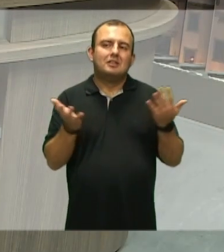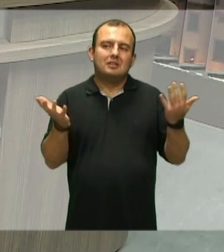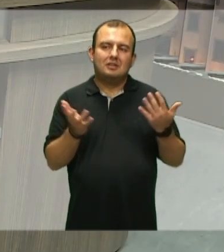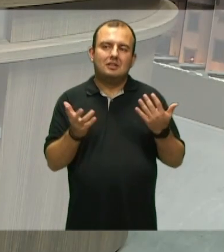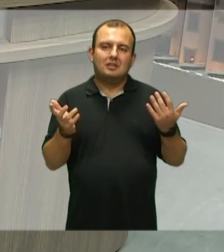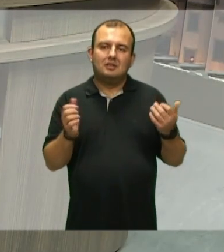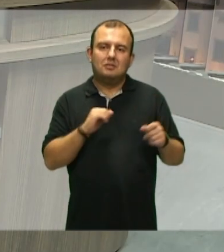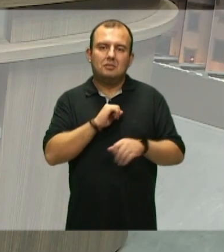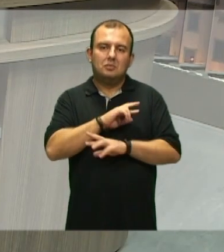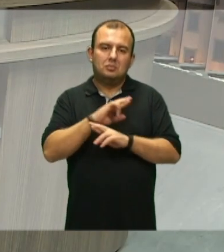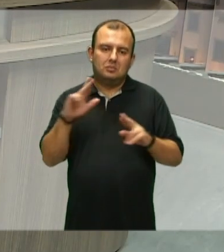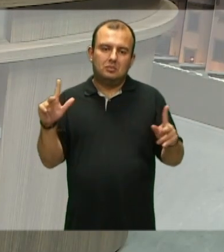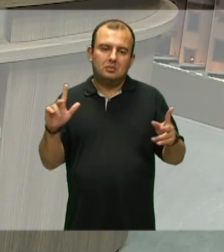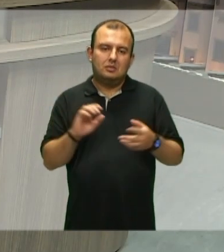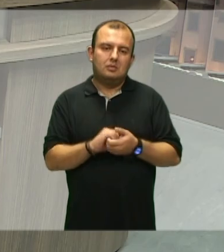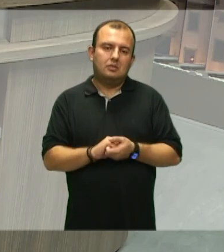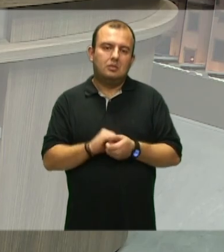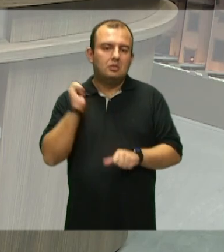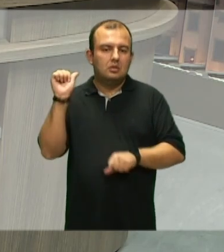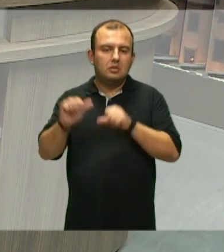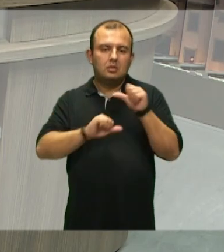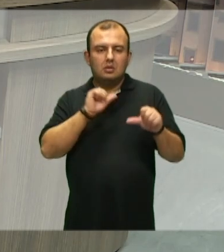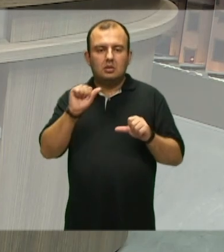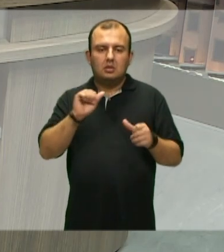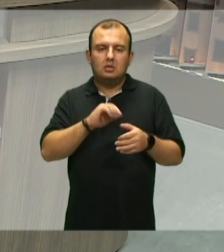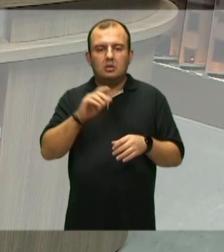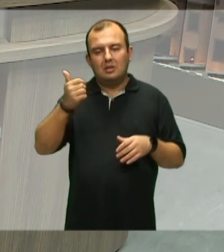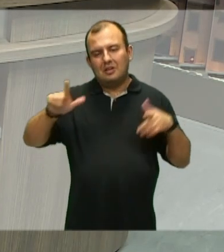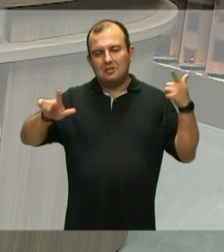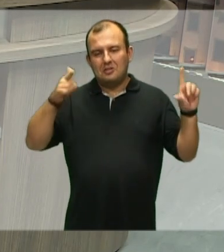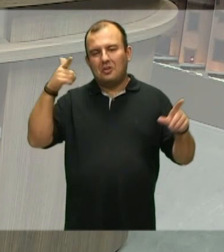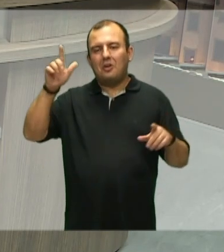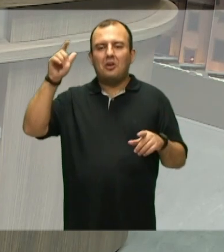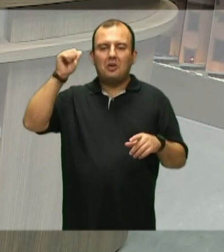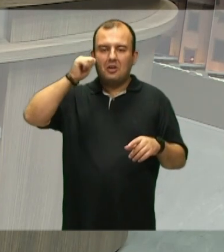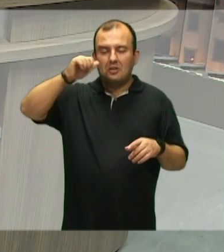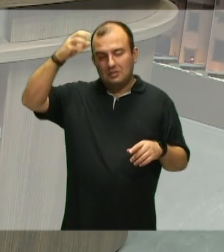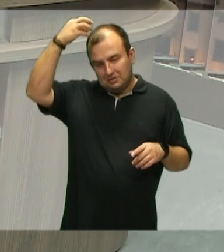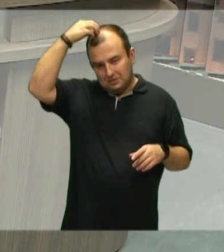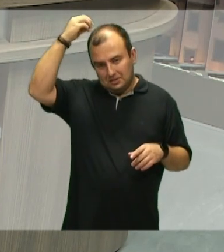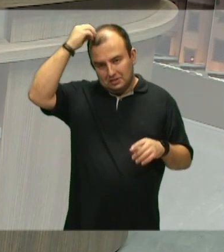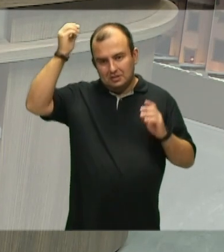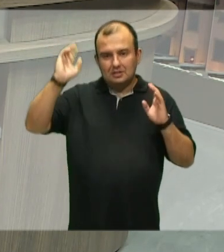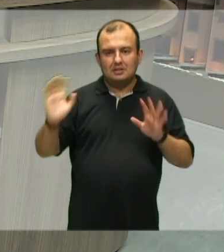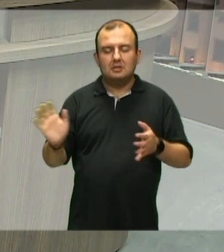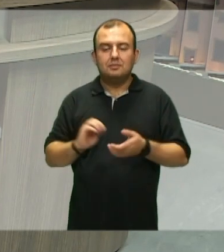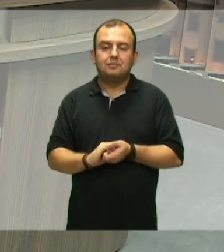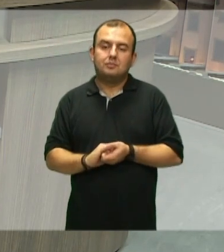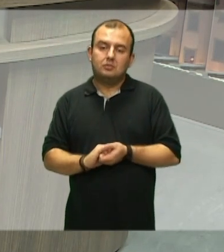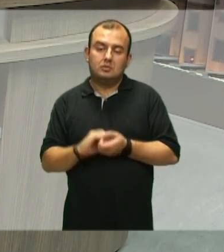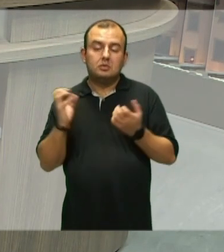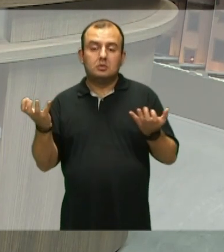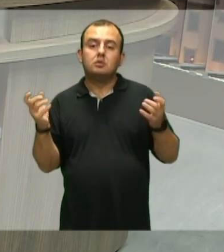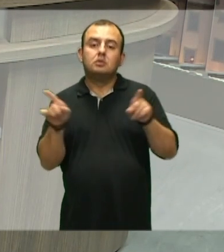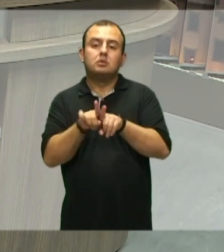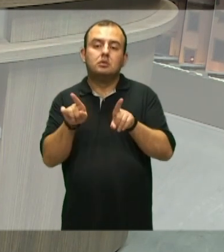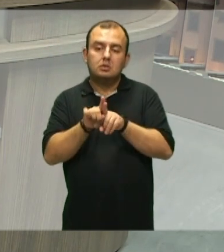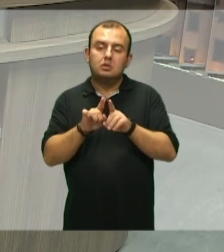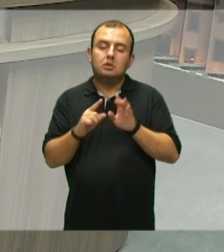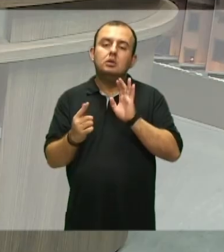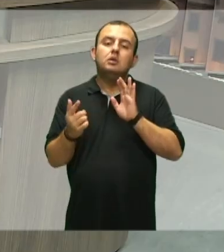jogo aí. Isso está mudando, ainda bem que agora temos outras princesas. Né? Já mudam. Então a gente queria também trazer essa